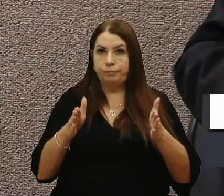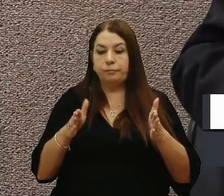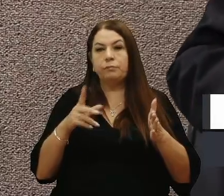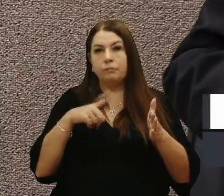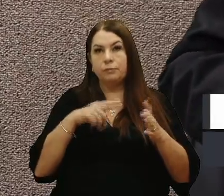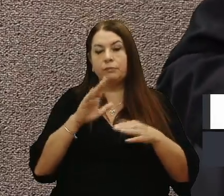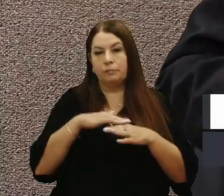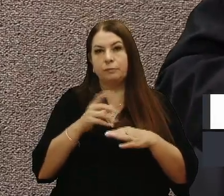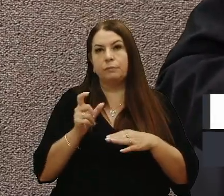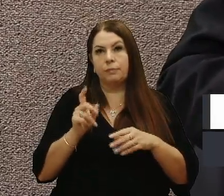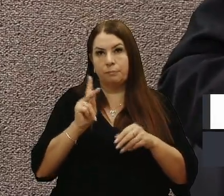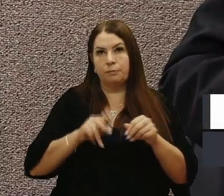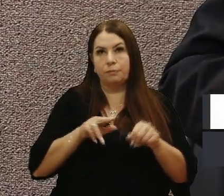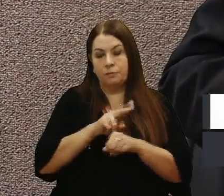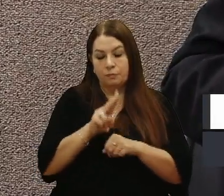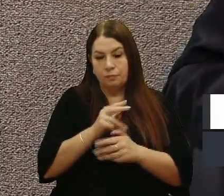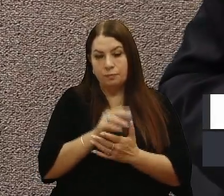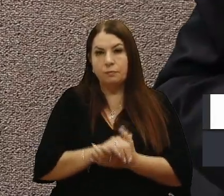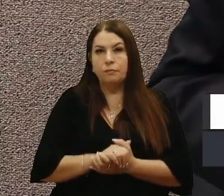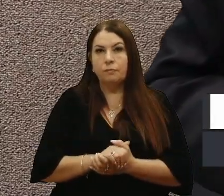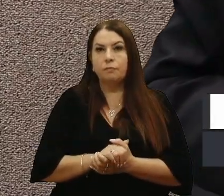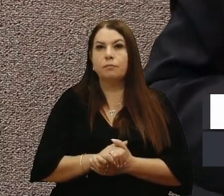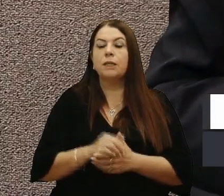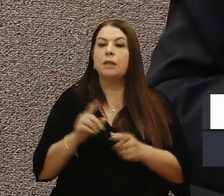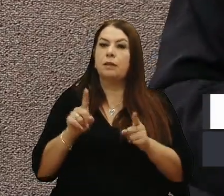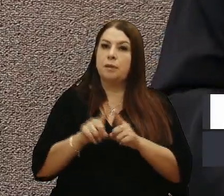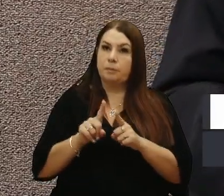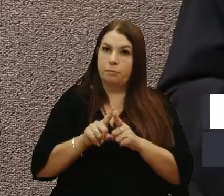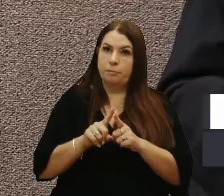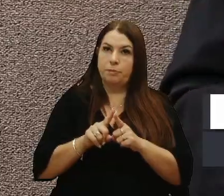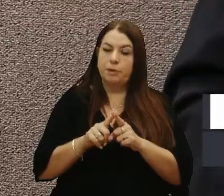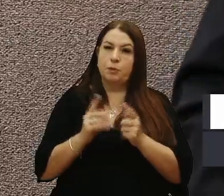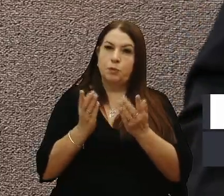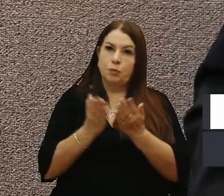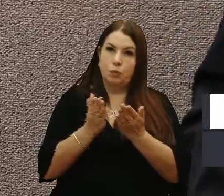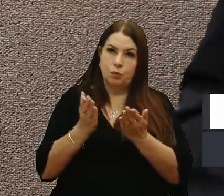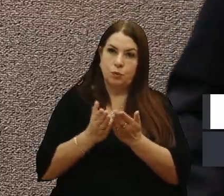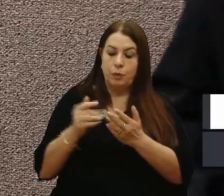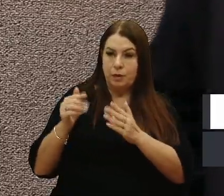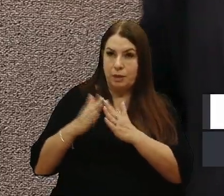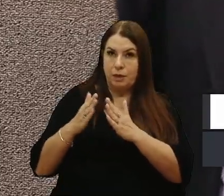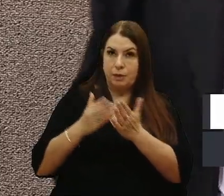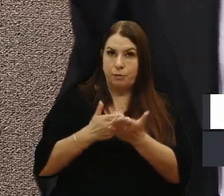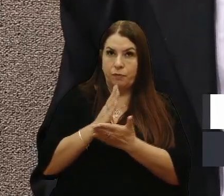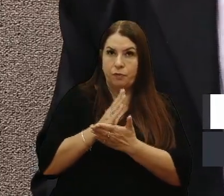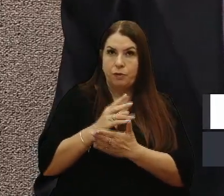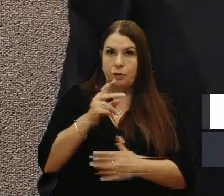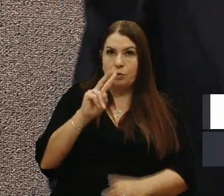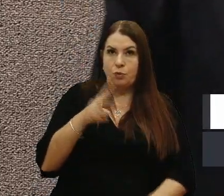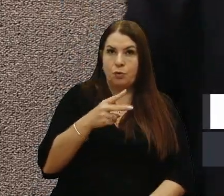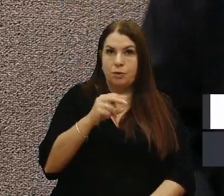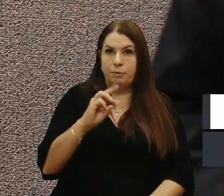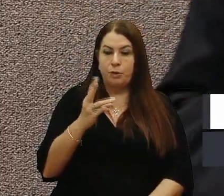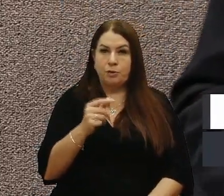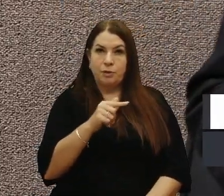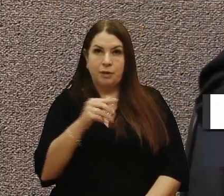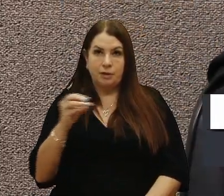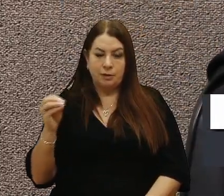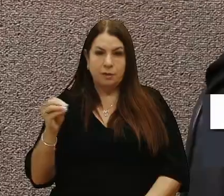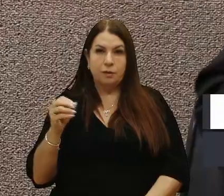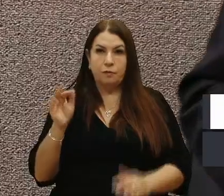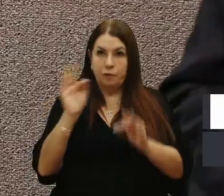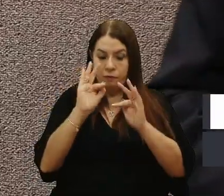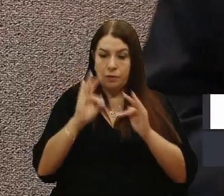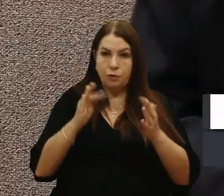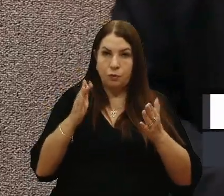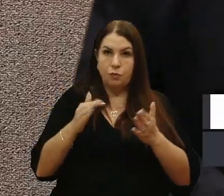ter mais passageiros. E também um estudo que essa casa aprovou de 2.700.000, e fiquei feliz